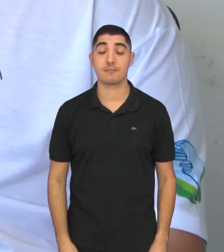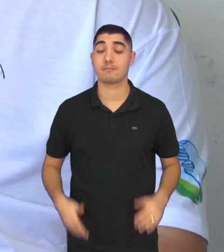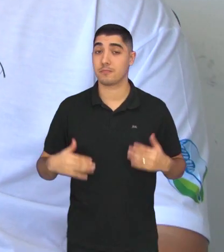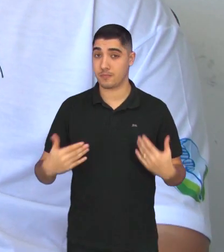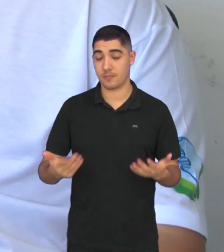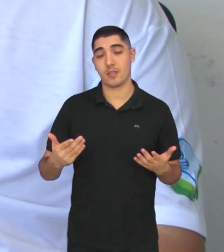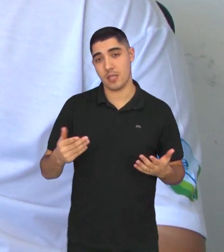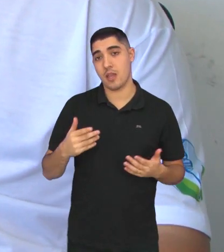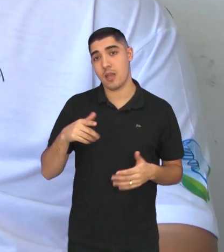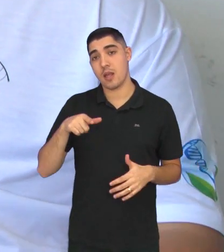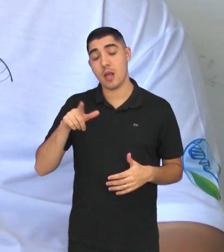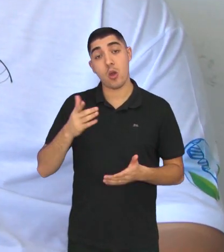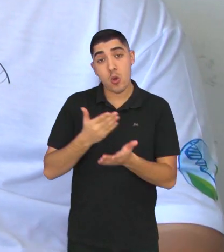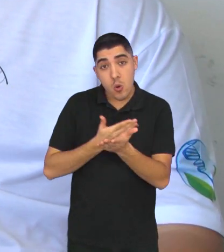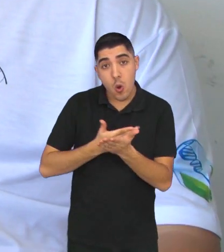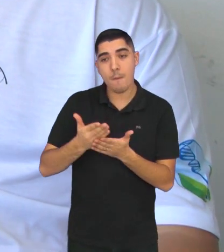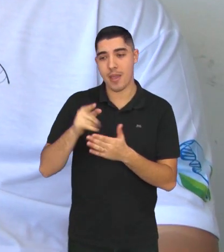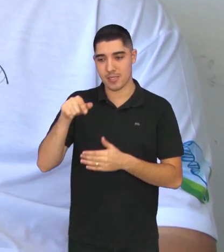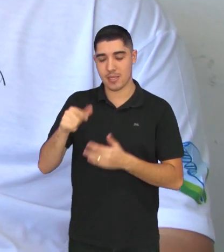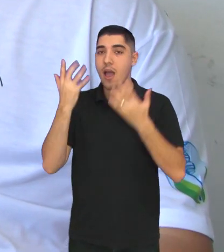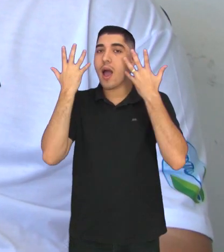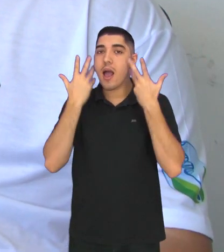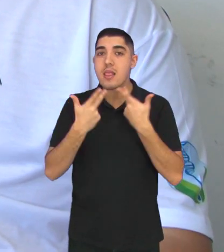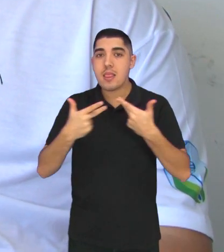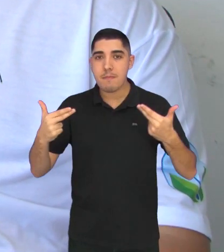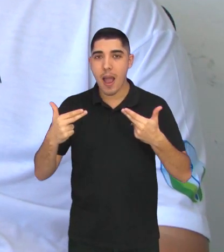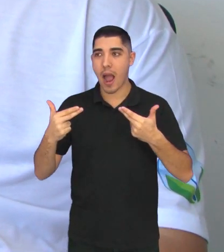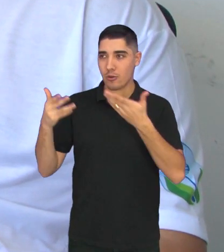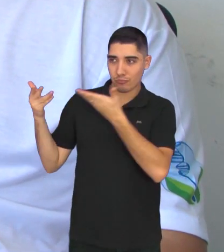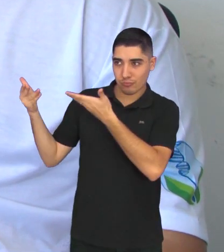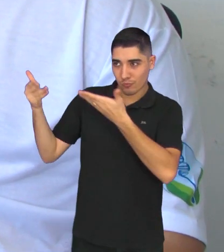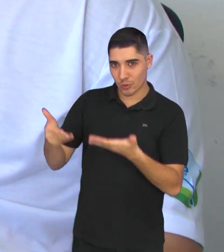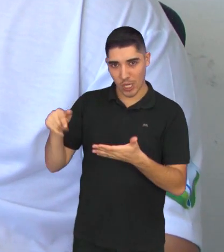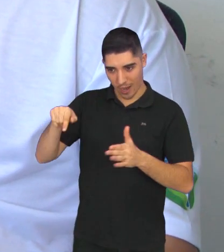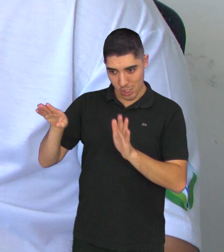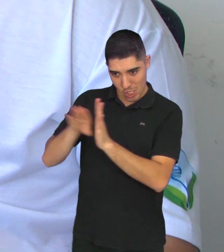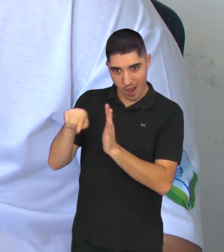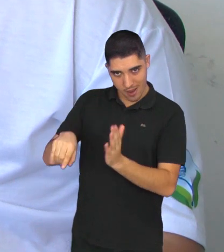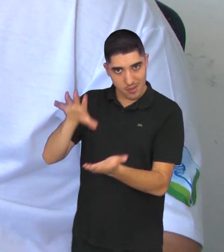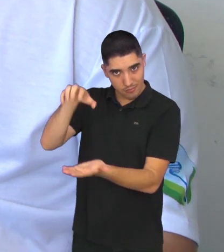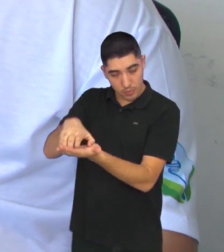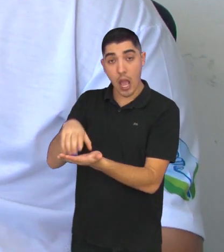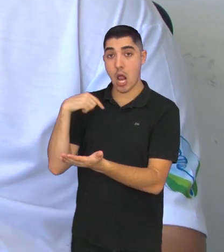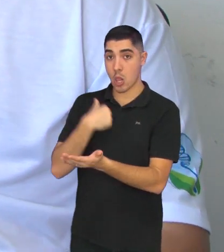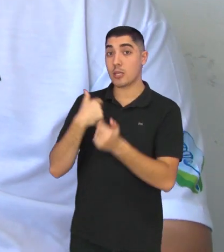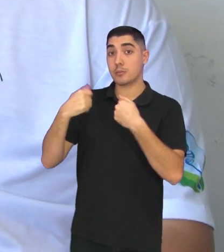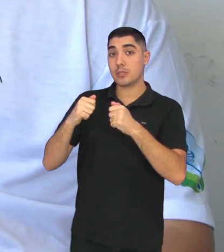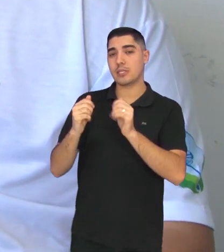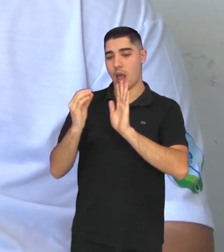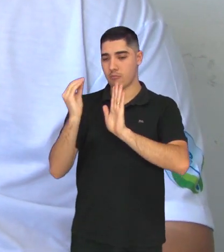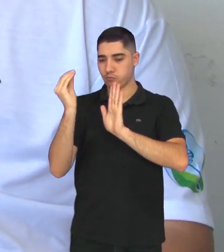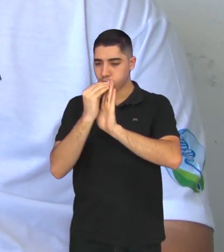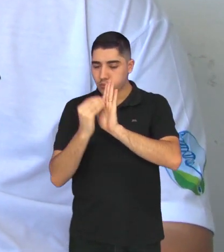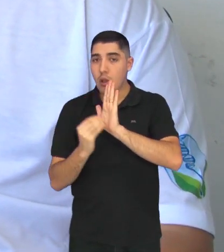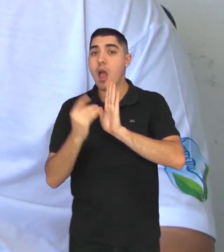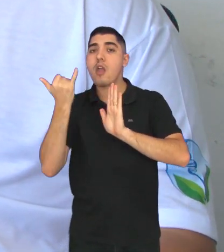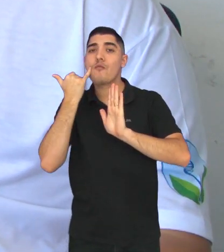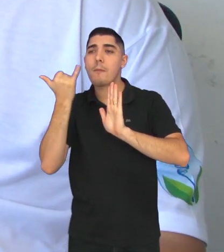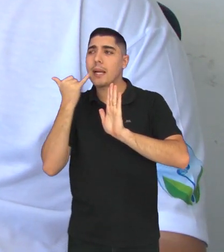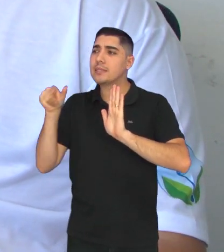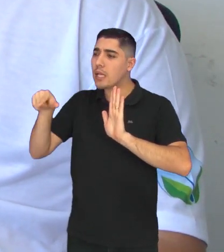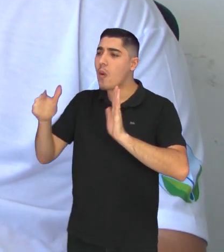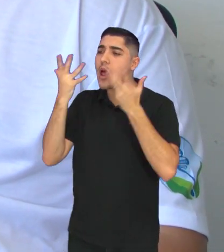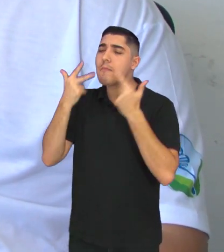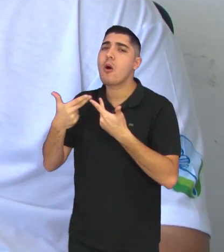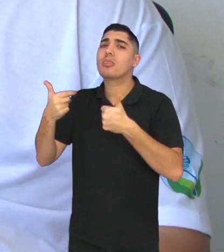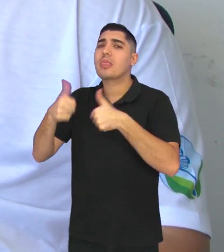A partir do momento que ocorre a entrega de um animal aqui para o centro, a gente vai coletar os dados de quem entregou esse animal, onde ele estava,